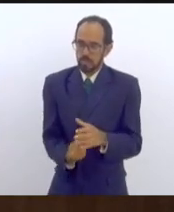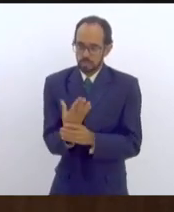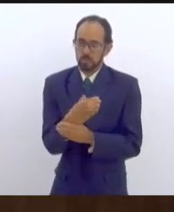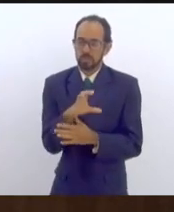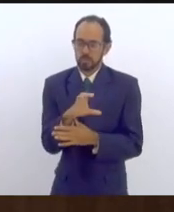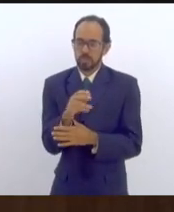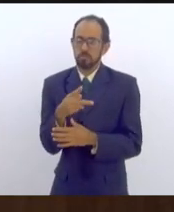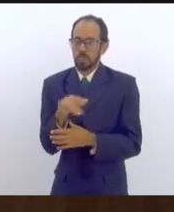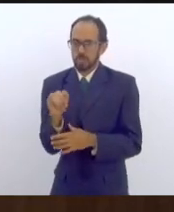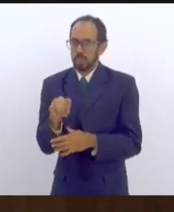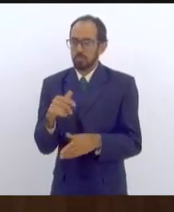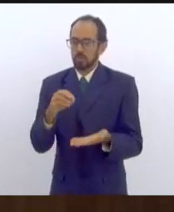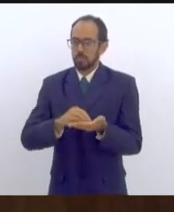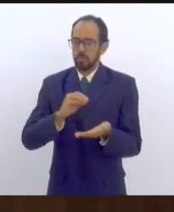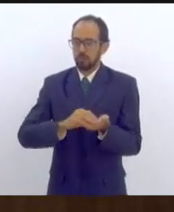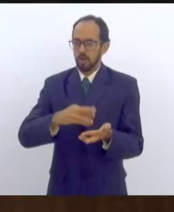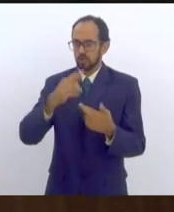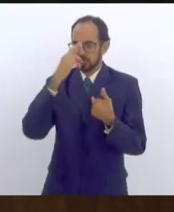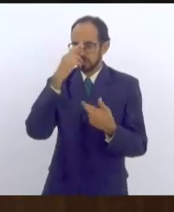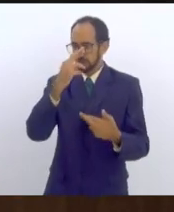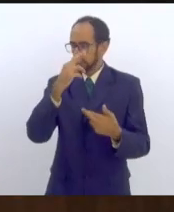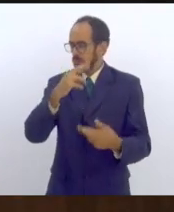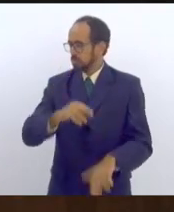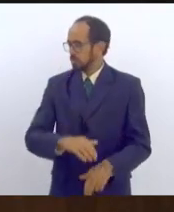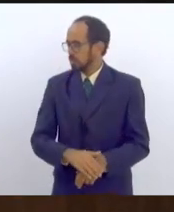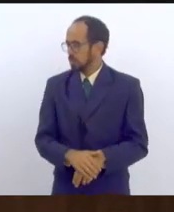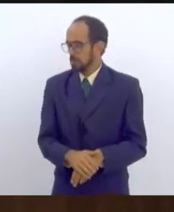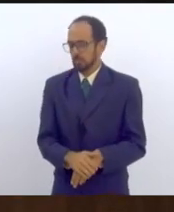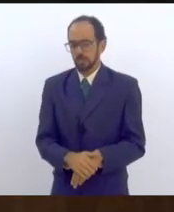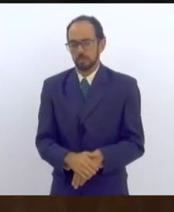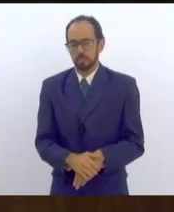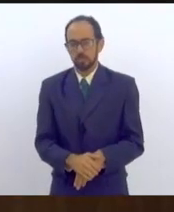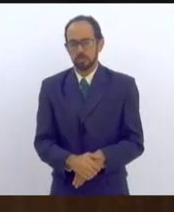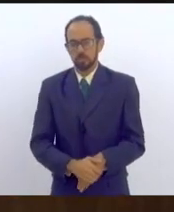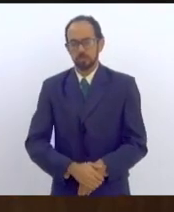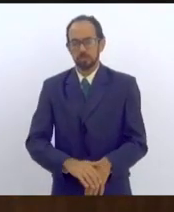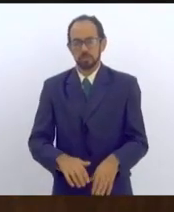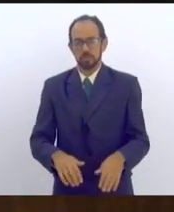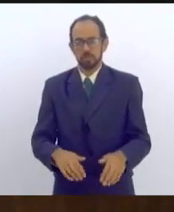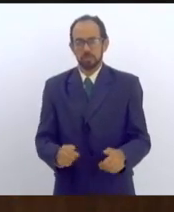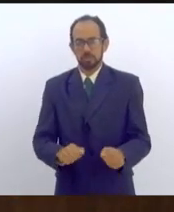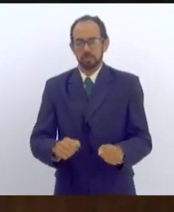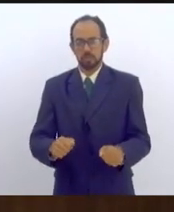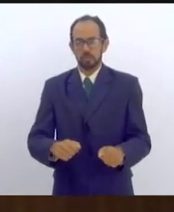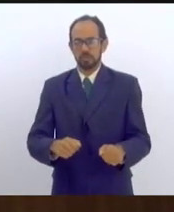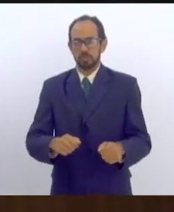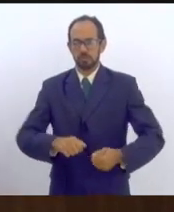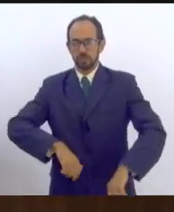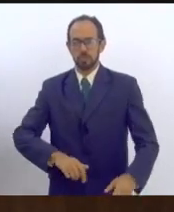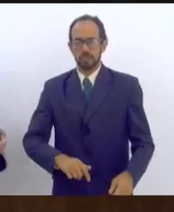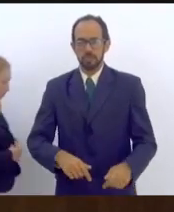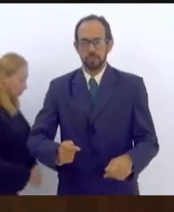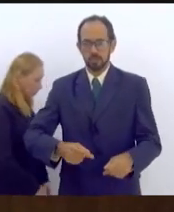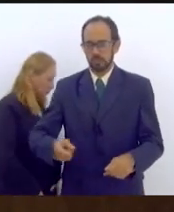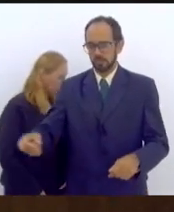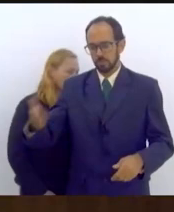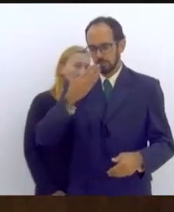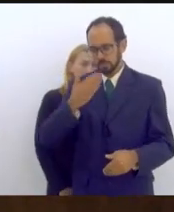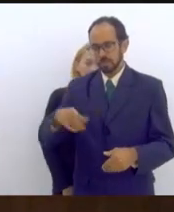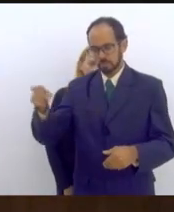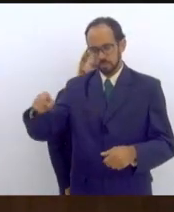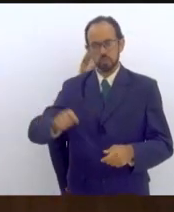é um desrespeito com o cidadão, e eu acho que essa casa precisa, sob a liderança de Vossa Excelência, ter uma posição firme e forte sobre esse